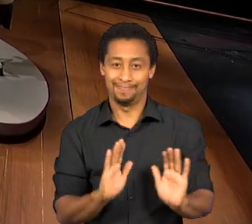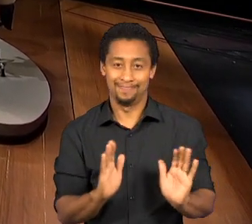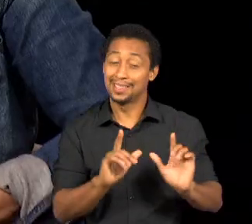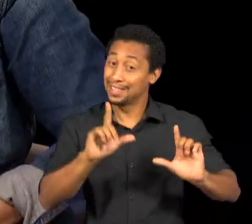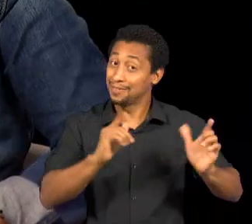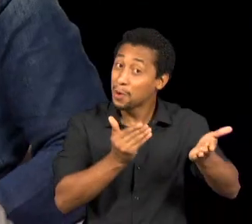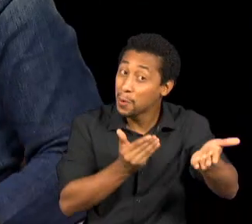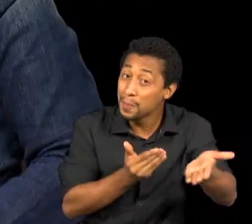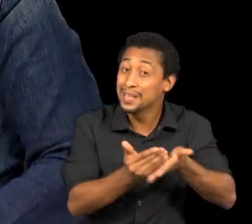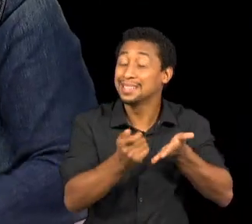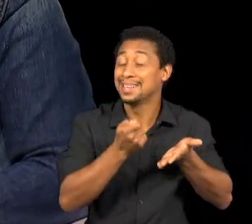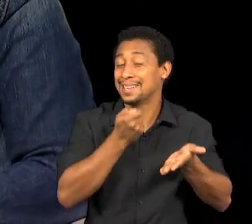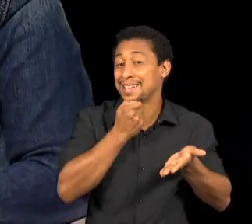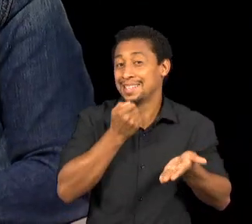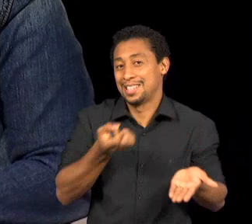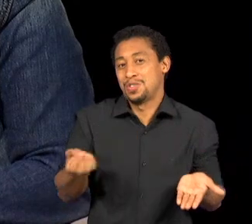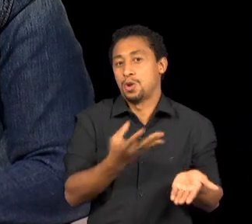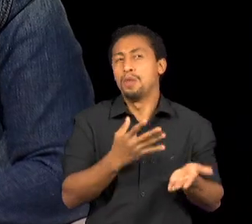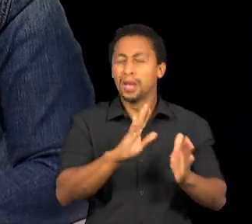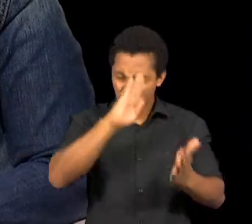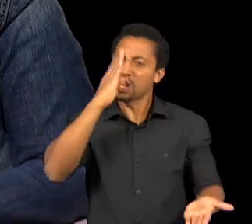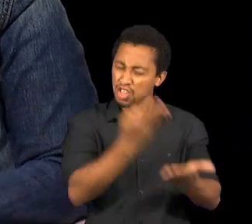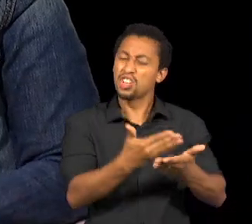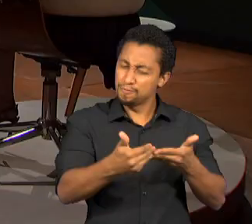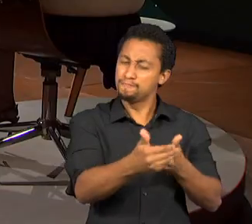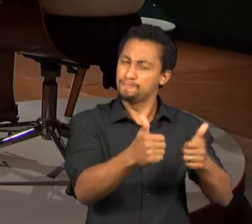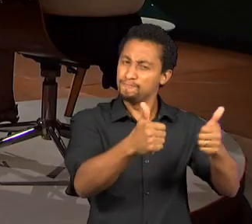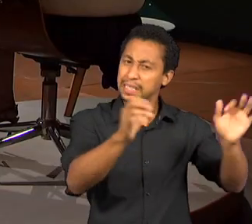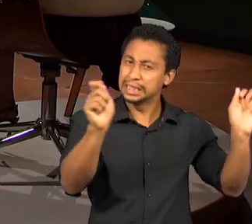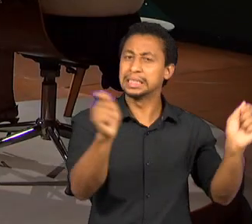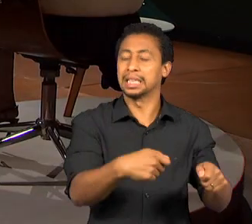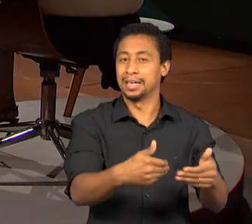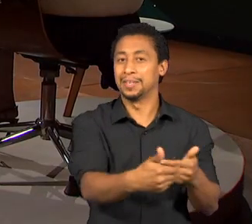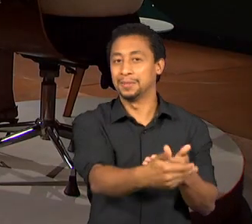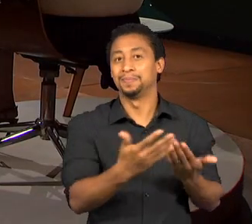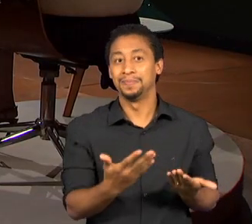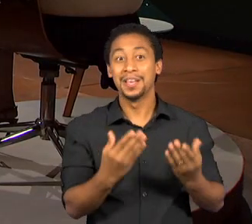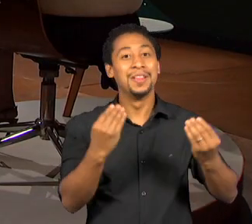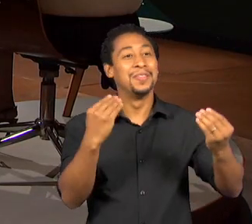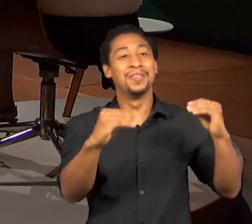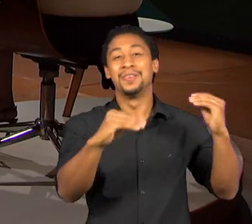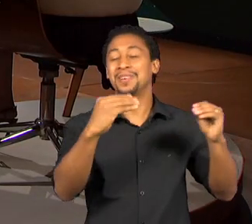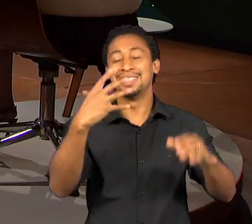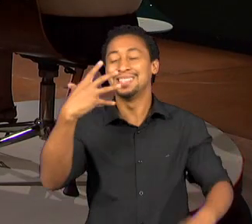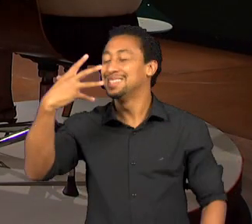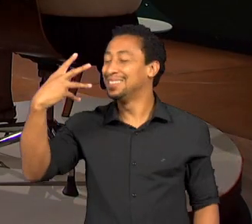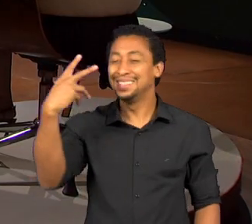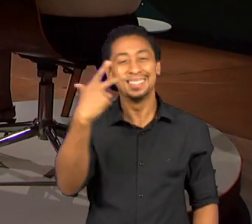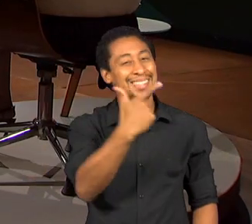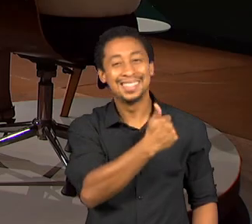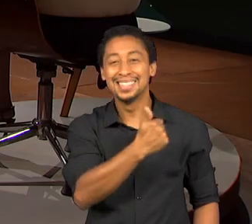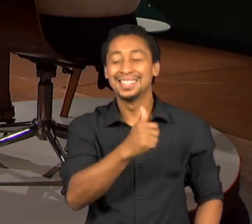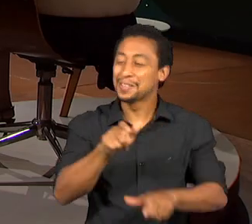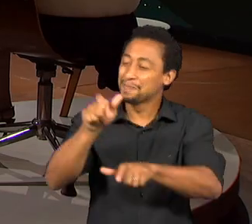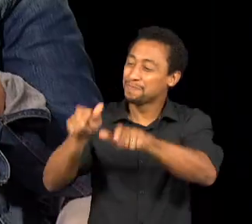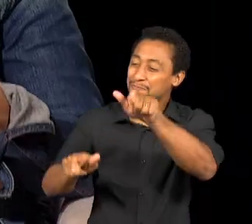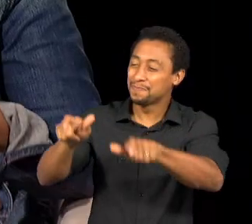estava apostando que aquilo tudo ia dar certo. Dona Beija é uma novela linda, linda, com atores